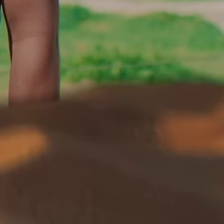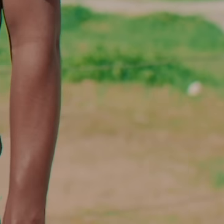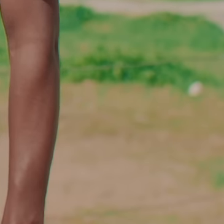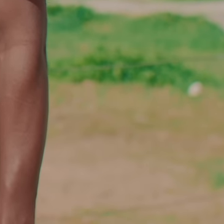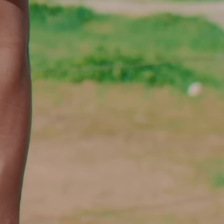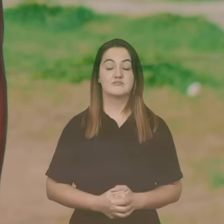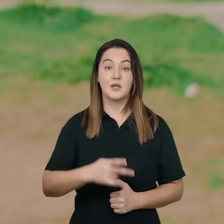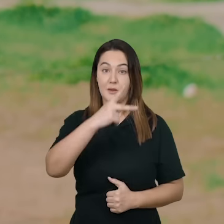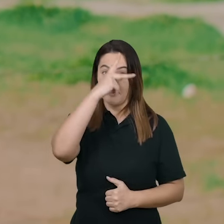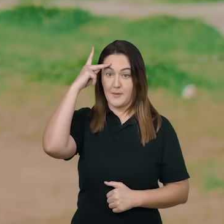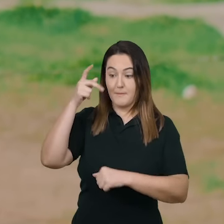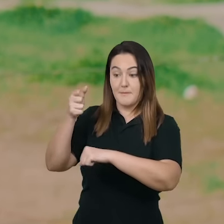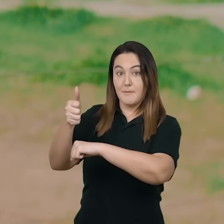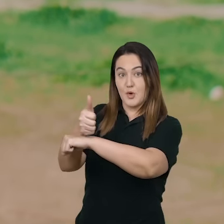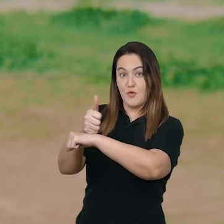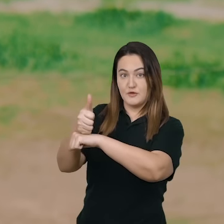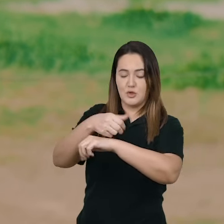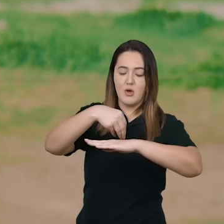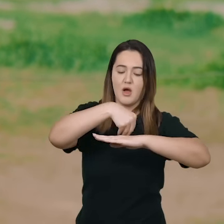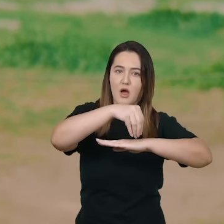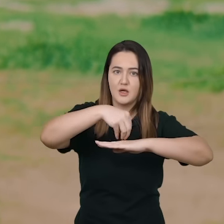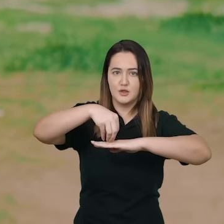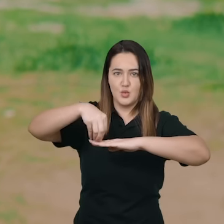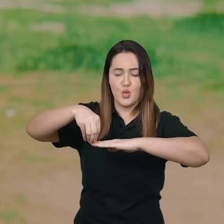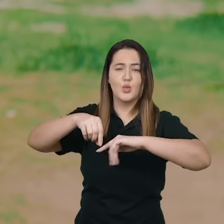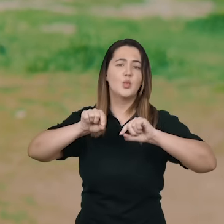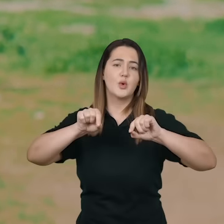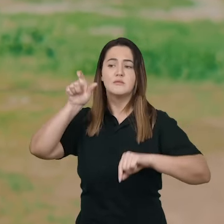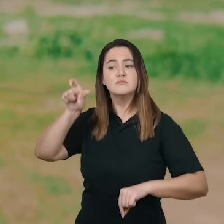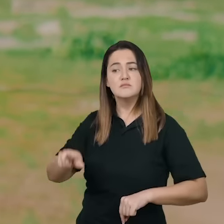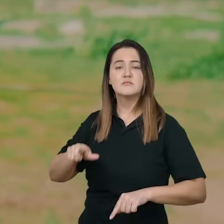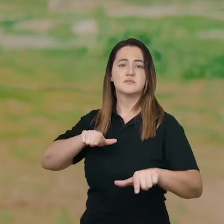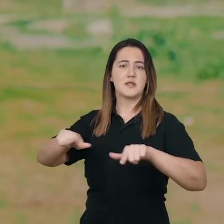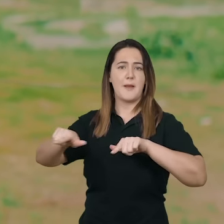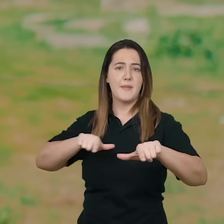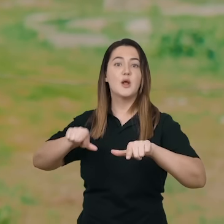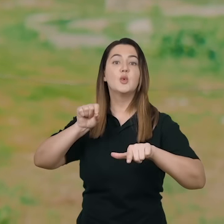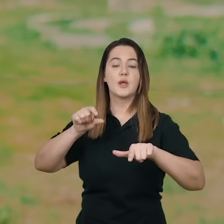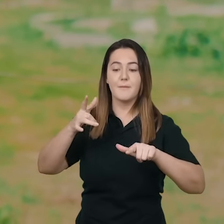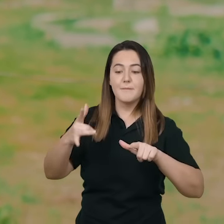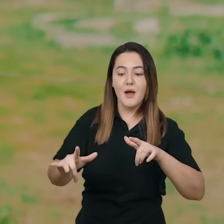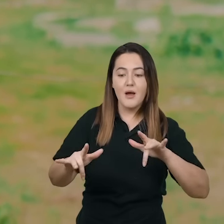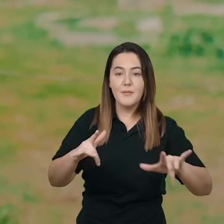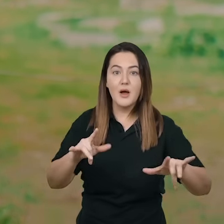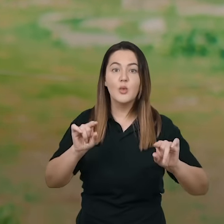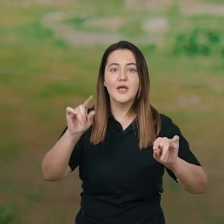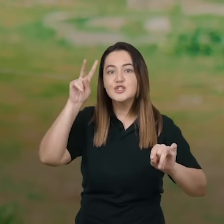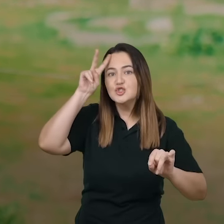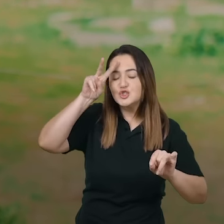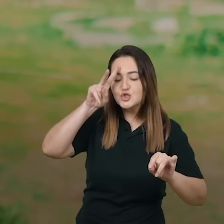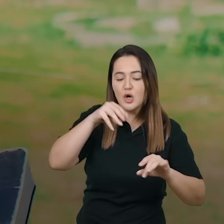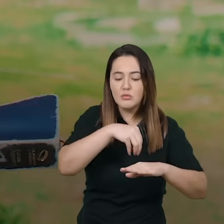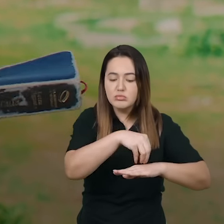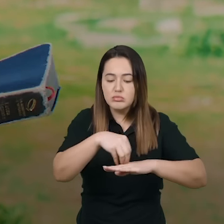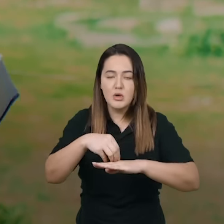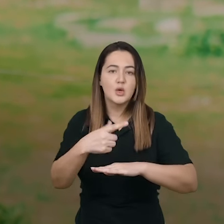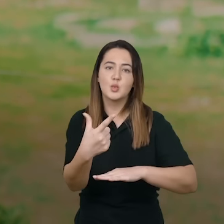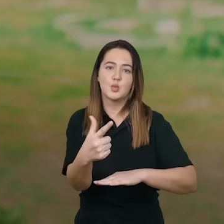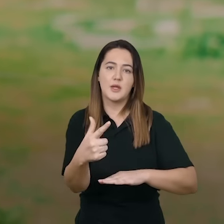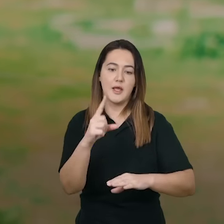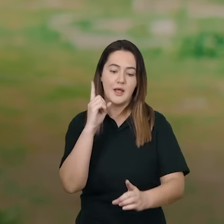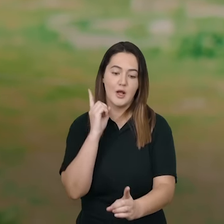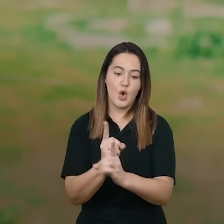O arqueólogo, como eu já falei em outras oportunidades, é um sujeito que trabalha com fragmentos de história. Nós não temos o quadro